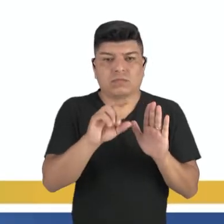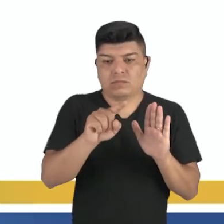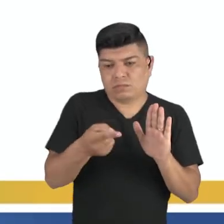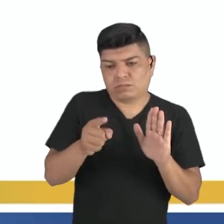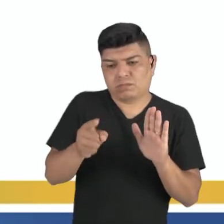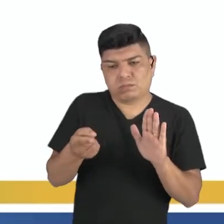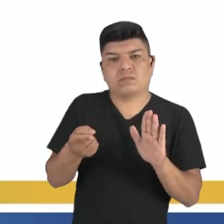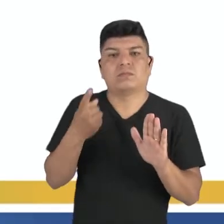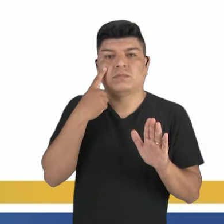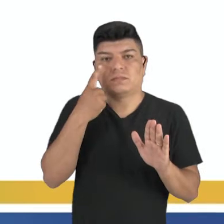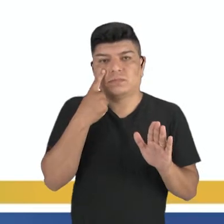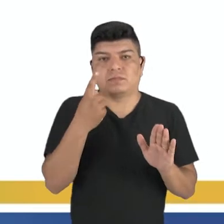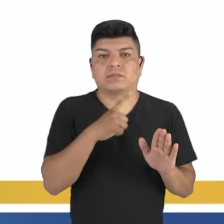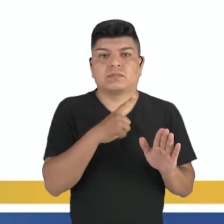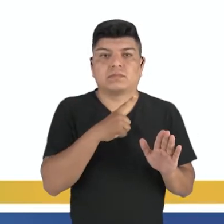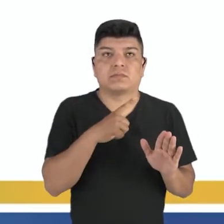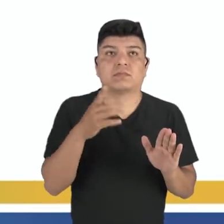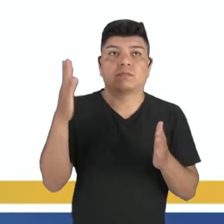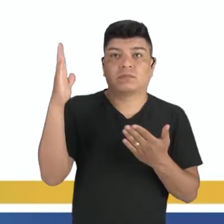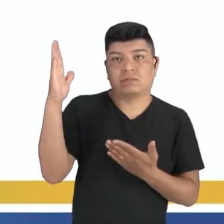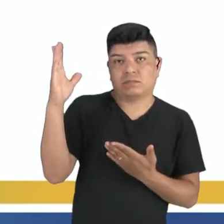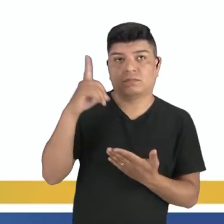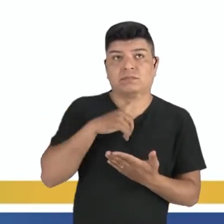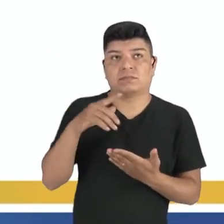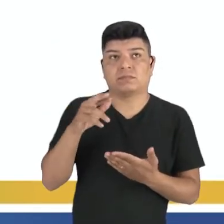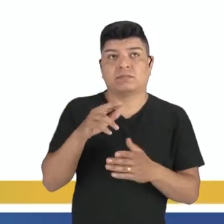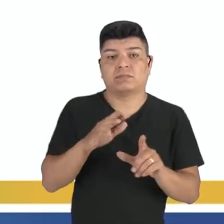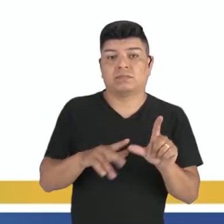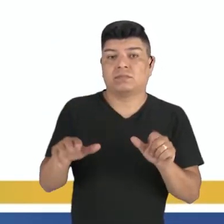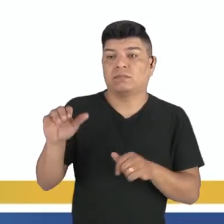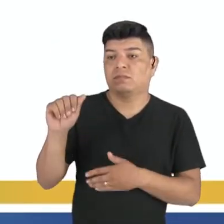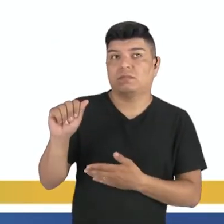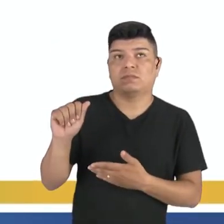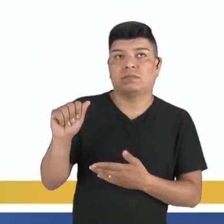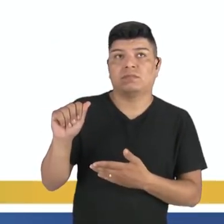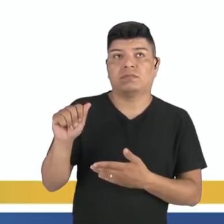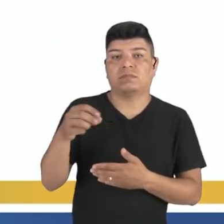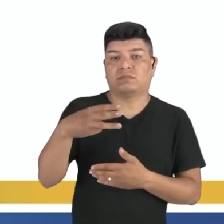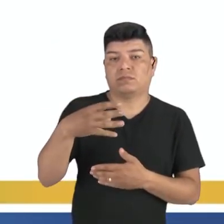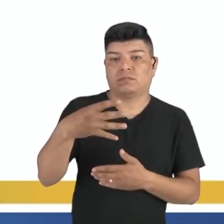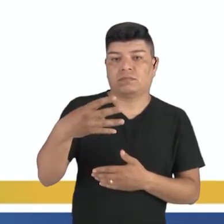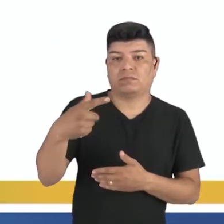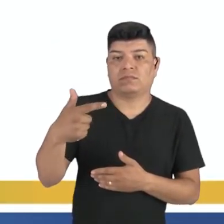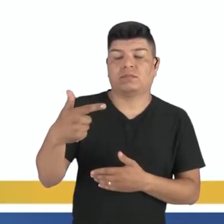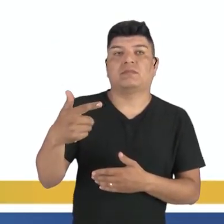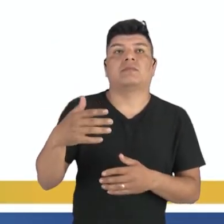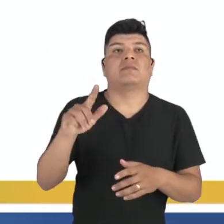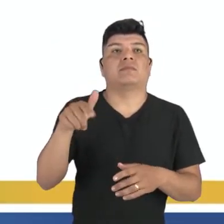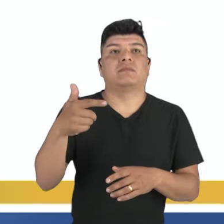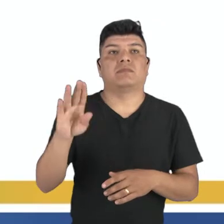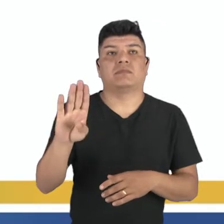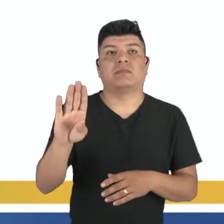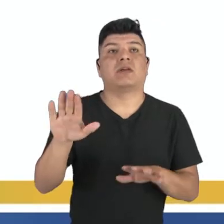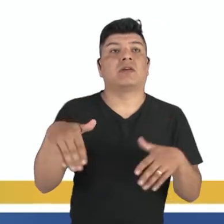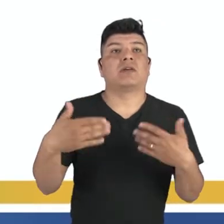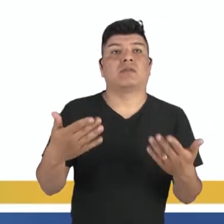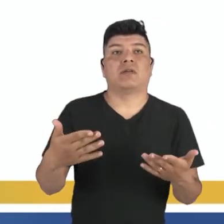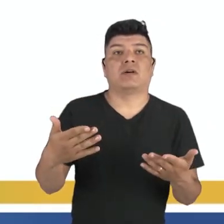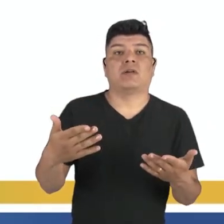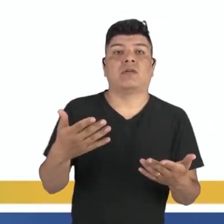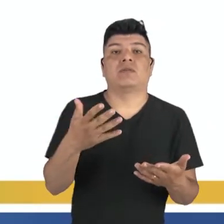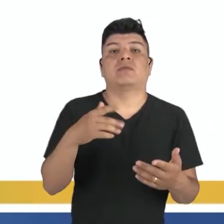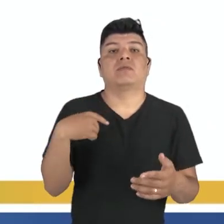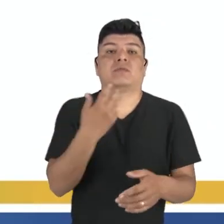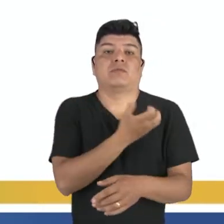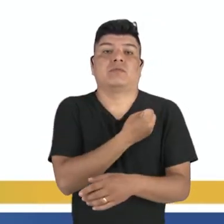vírgula. Então, observe aí que nessa dízima, o nosso período é o número 342. Já na letra B, quem